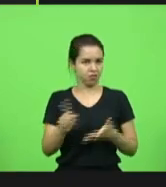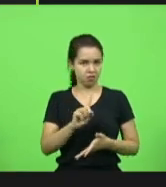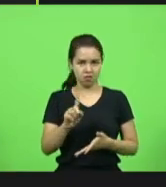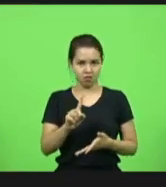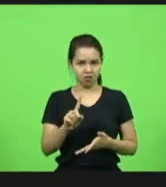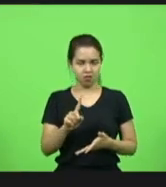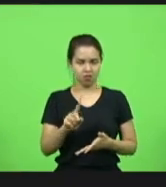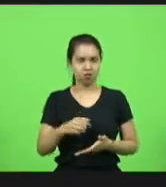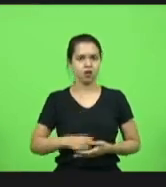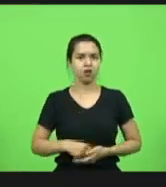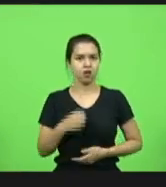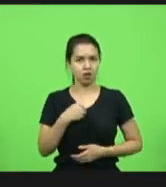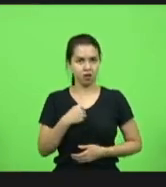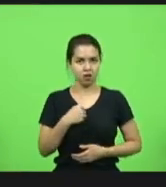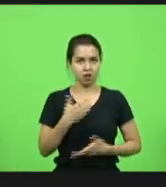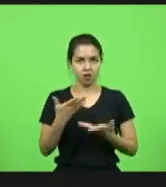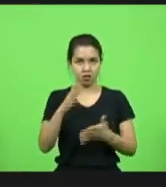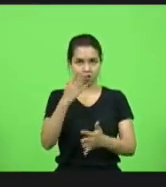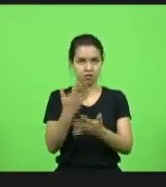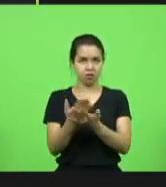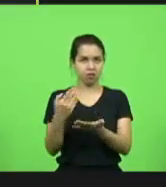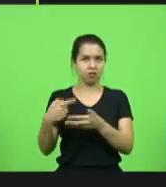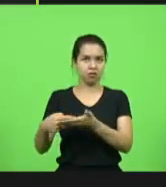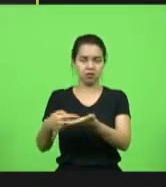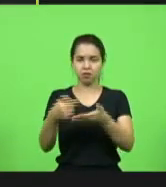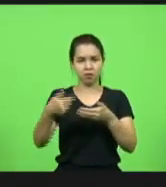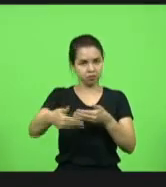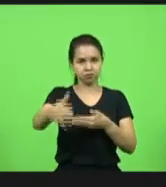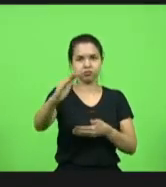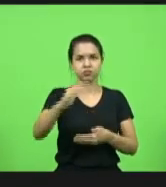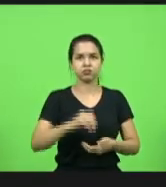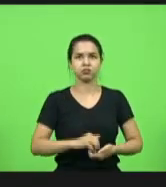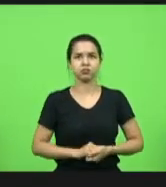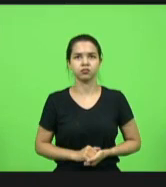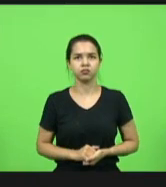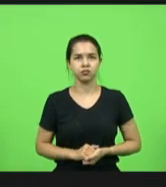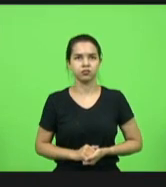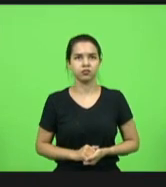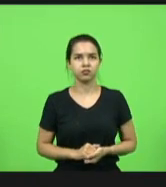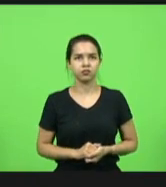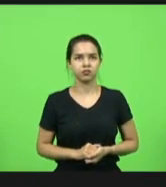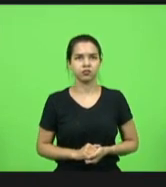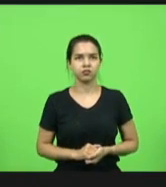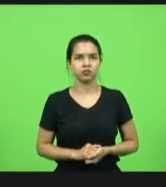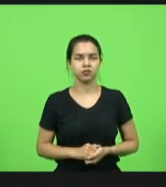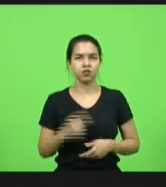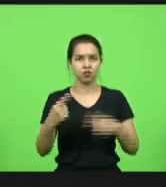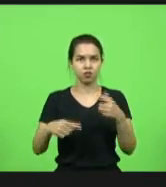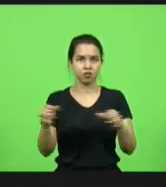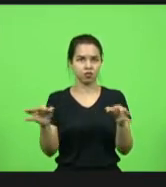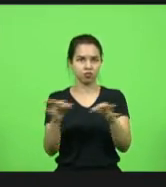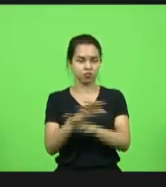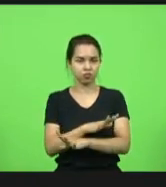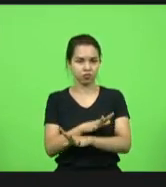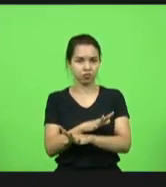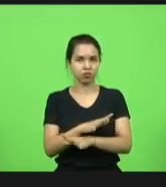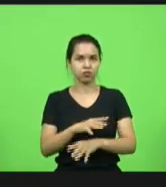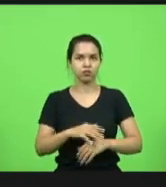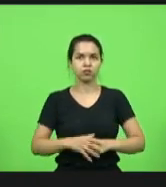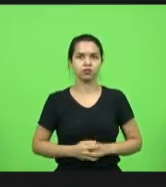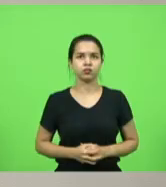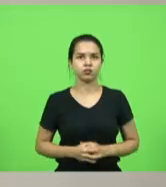apostar a boa vontade do acordo, mas, enfim, coloca a ficha. Encerrada a discussão para encaminhamento de voto.